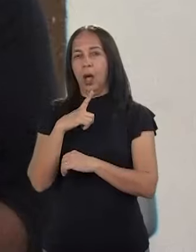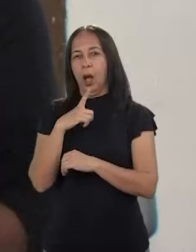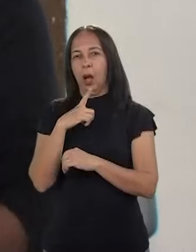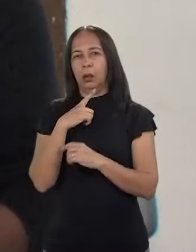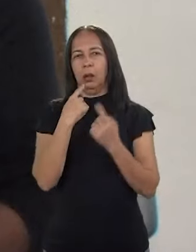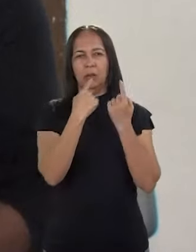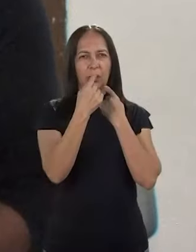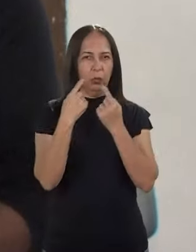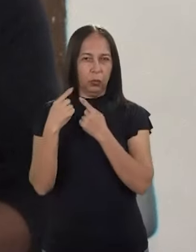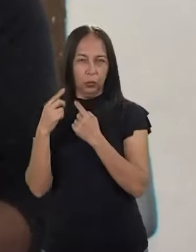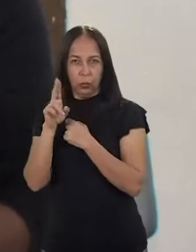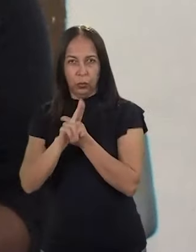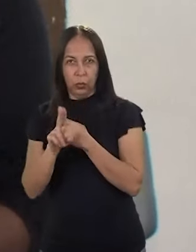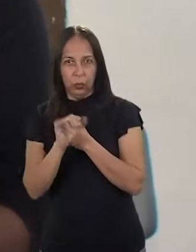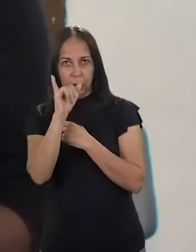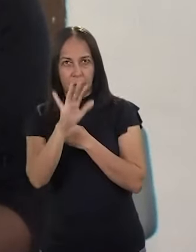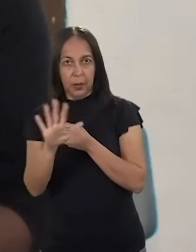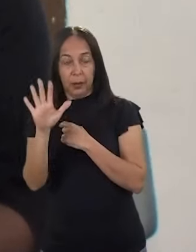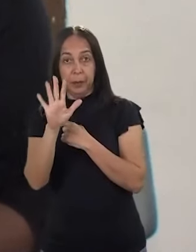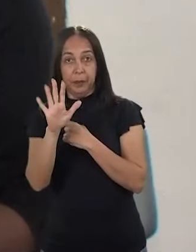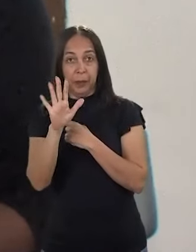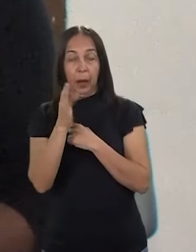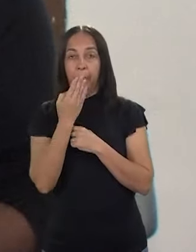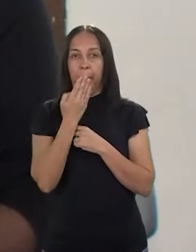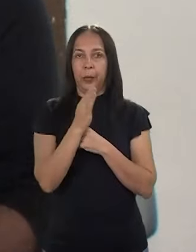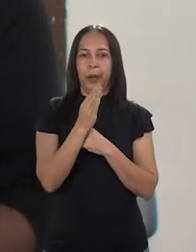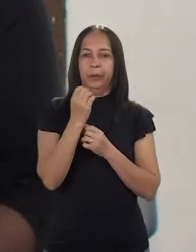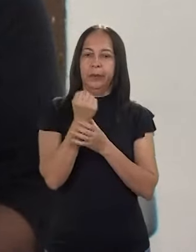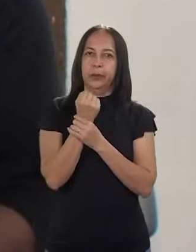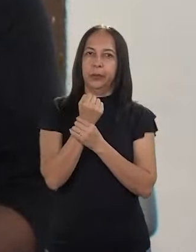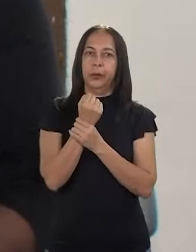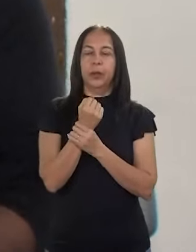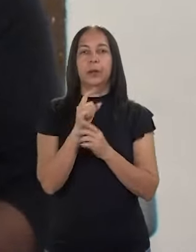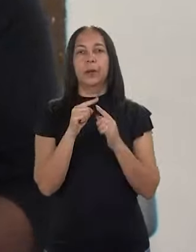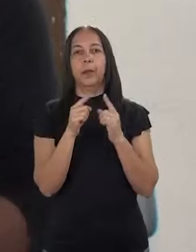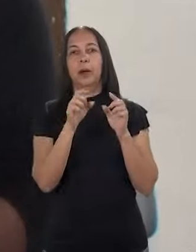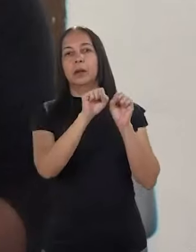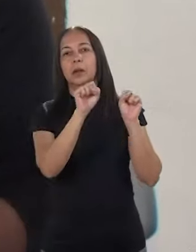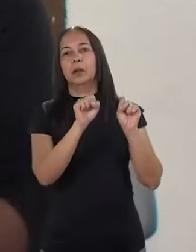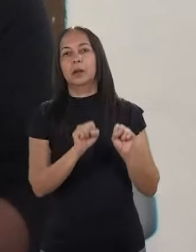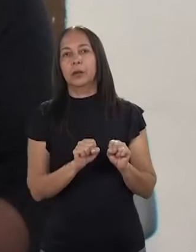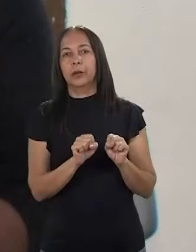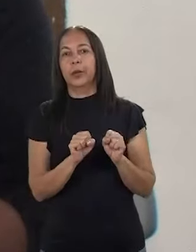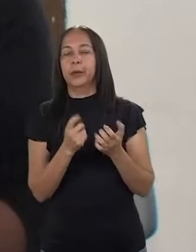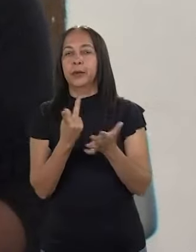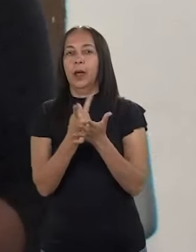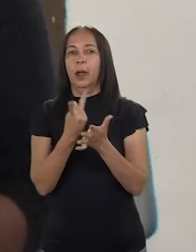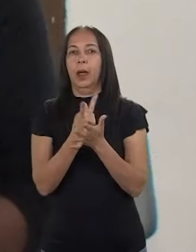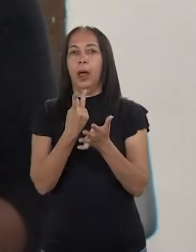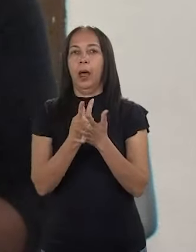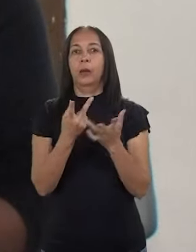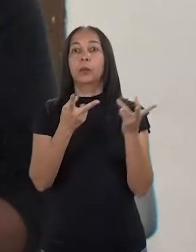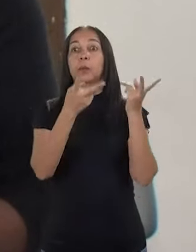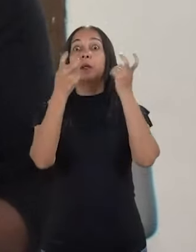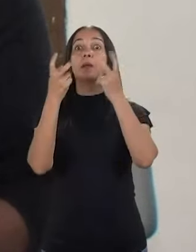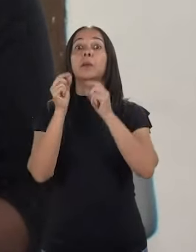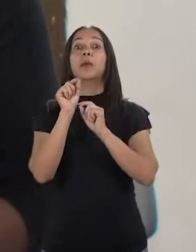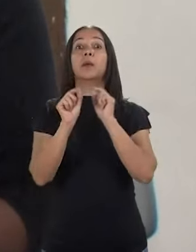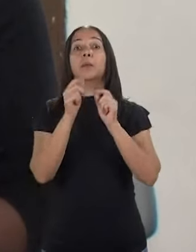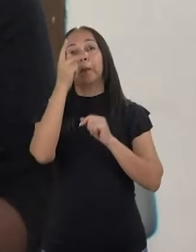implicações éticas e sociais no uso dessas imagens embora um segurança e eficiência esses sistemas frequentemente erram na